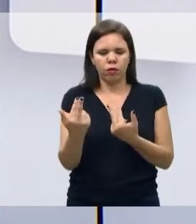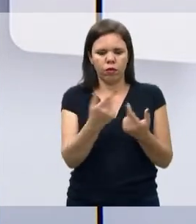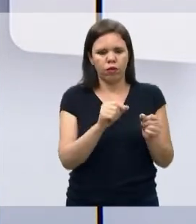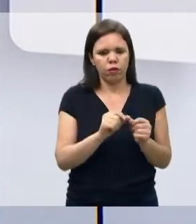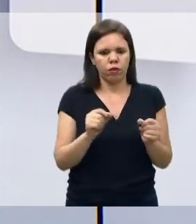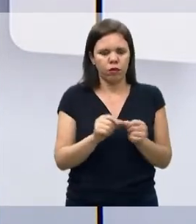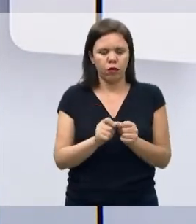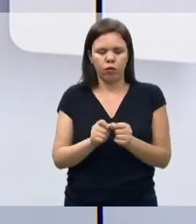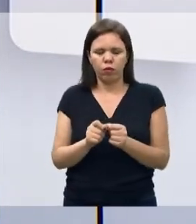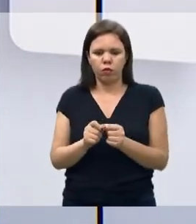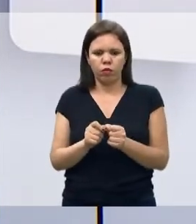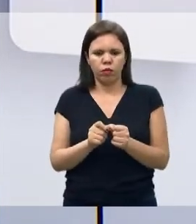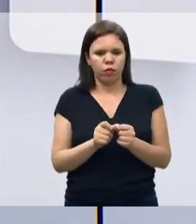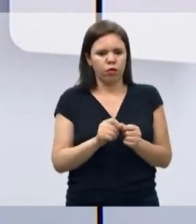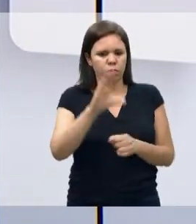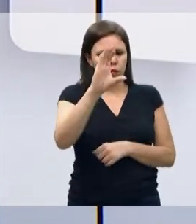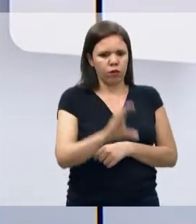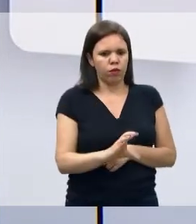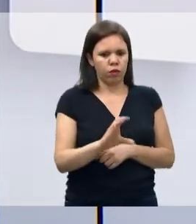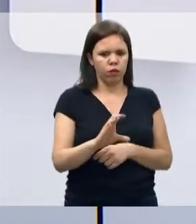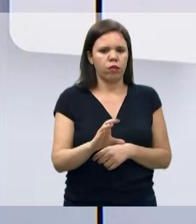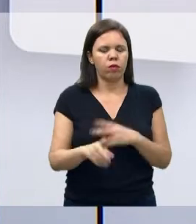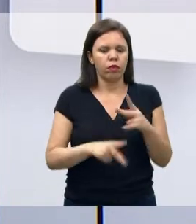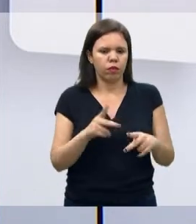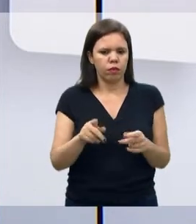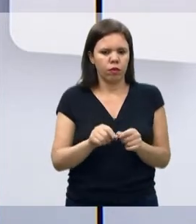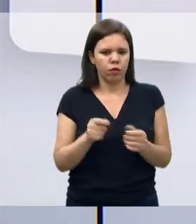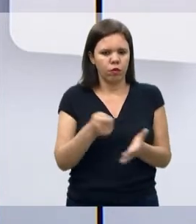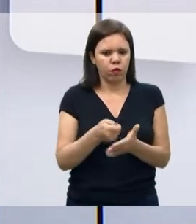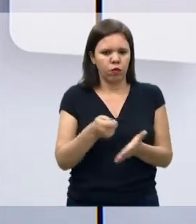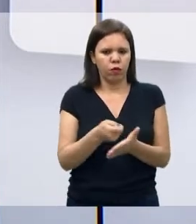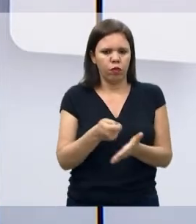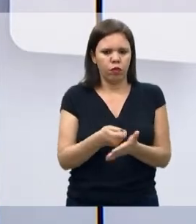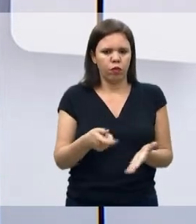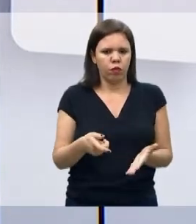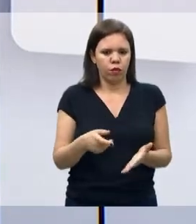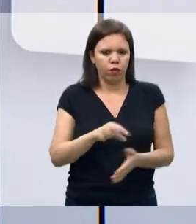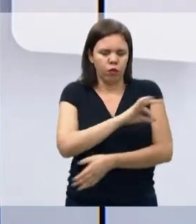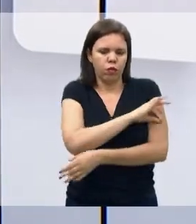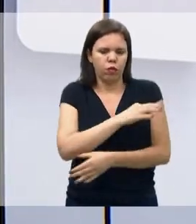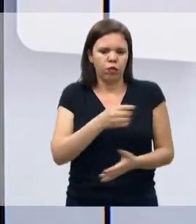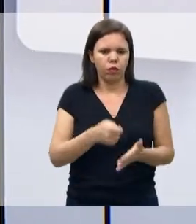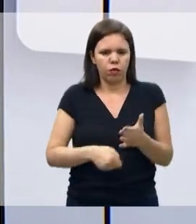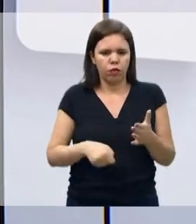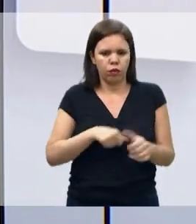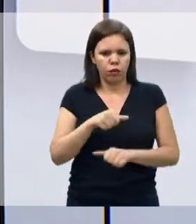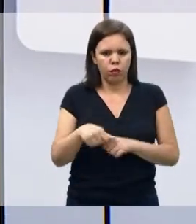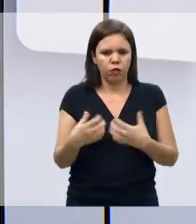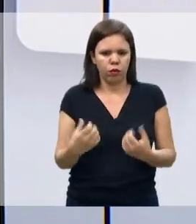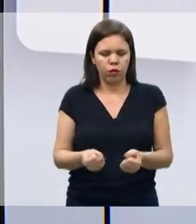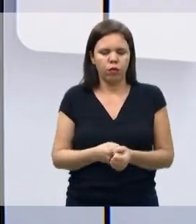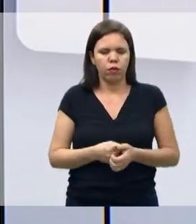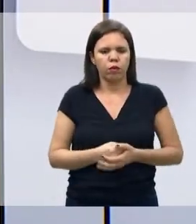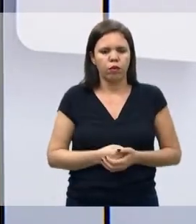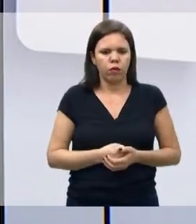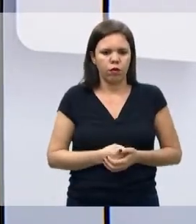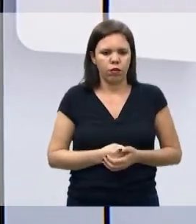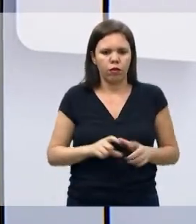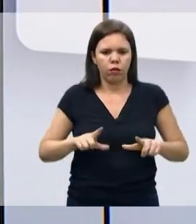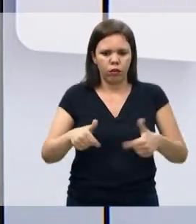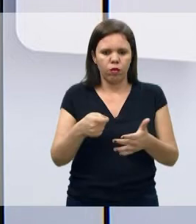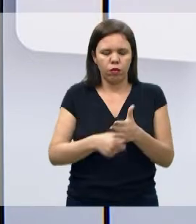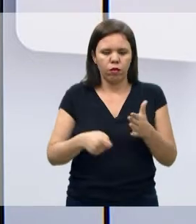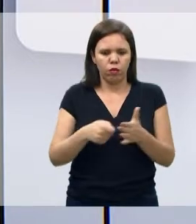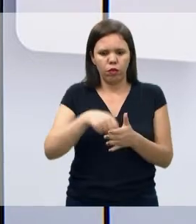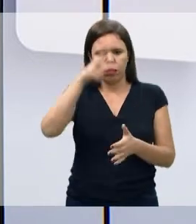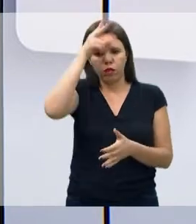como cidadãos e, mais que isso, cobrar do poder público que tome, né, tem iniciativas e políticas públicas